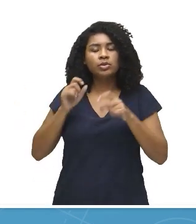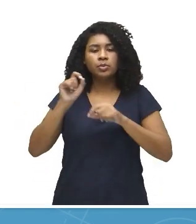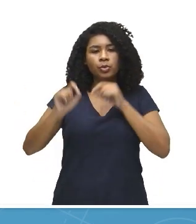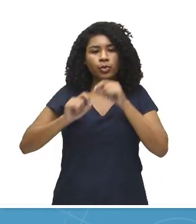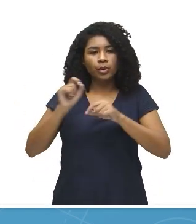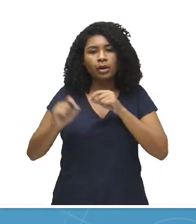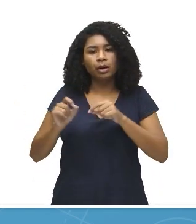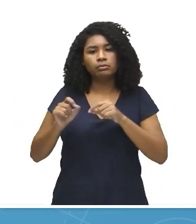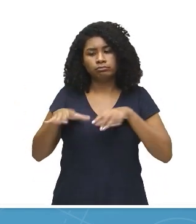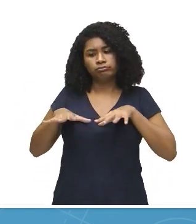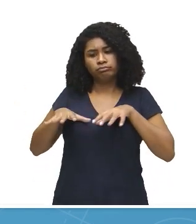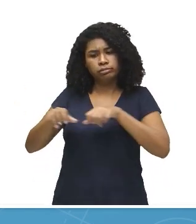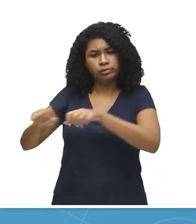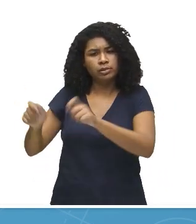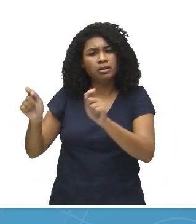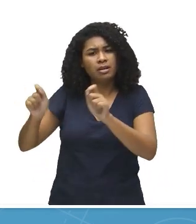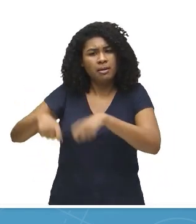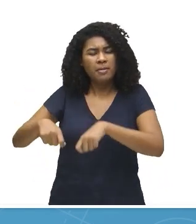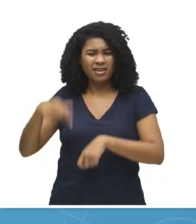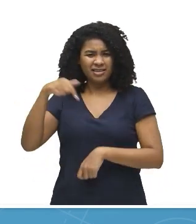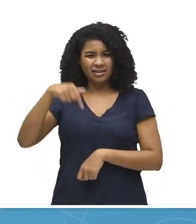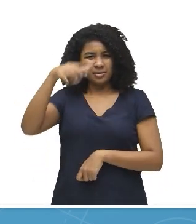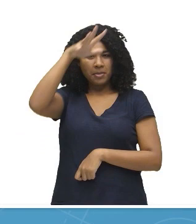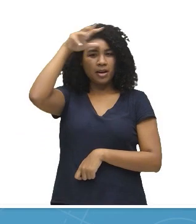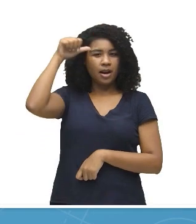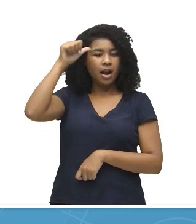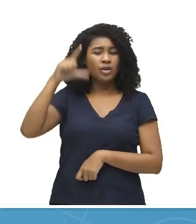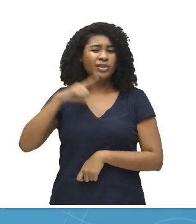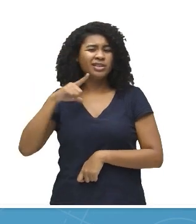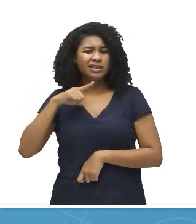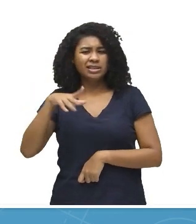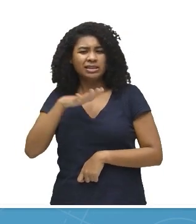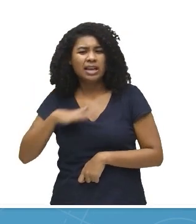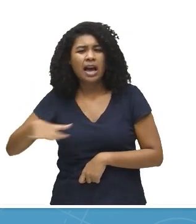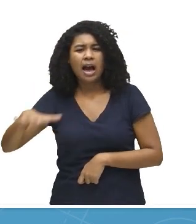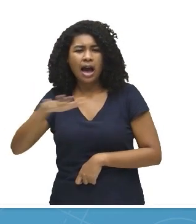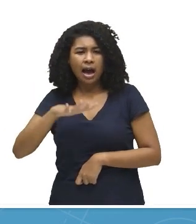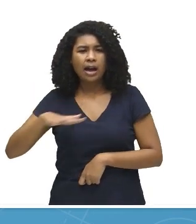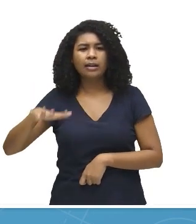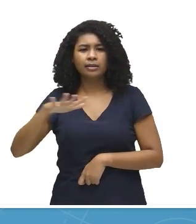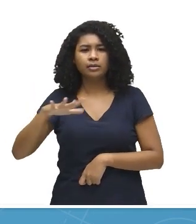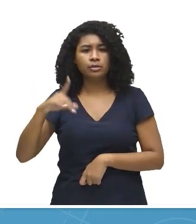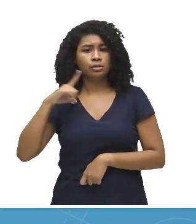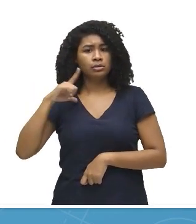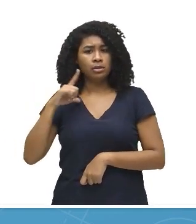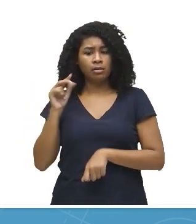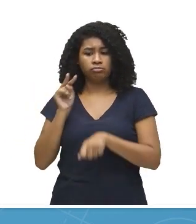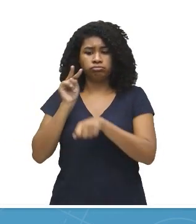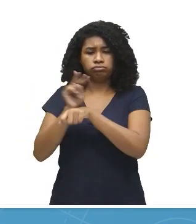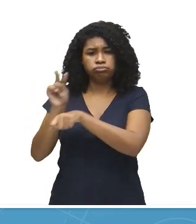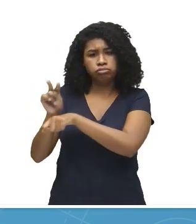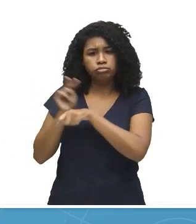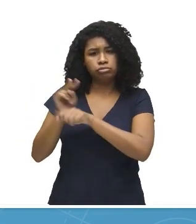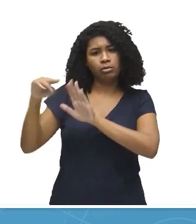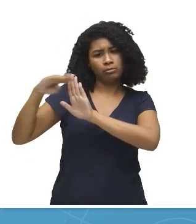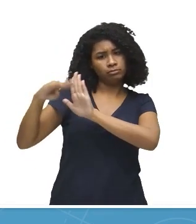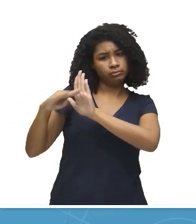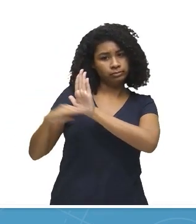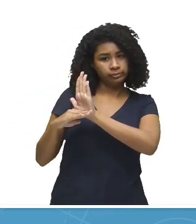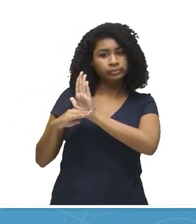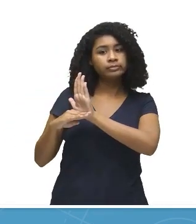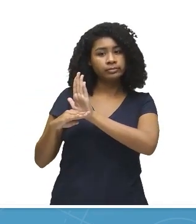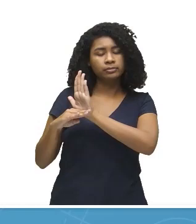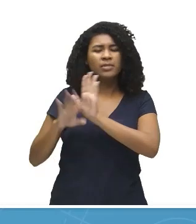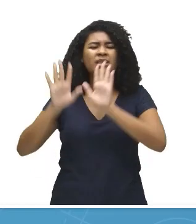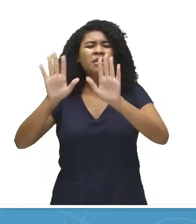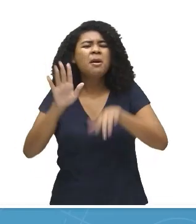gente tem aqui na nossa região, no Amazonas, a gente tem várias áreas de conservação ambiental. Mas professora,